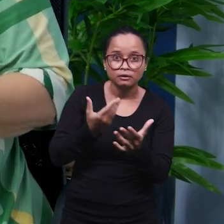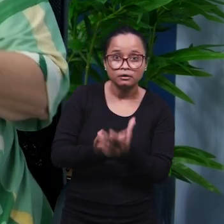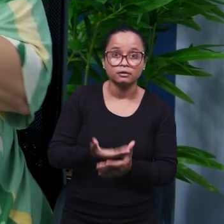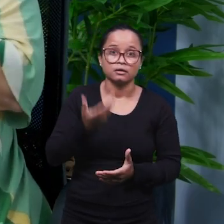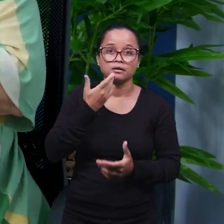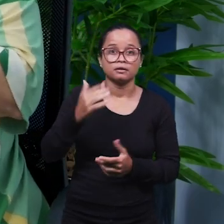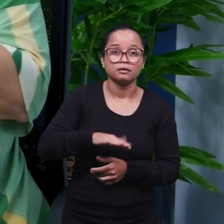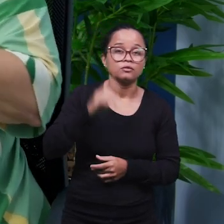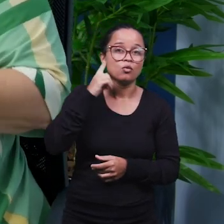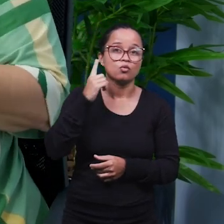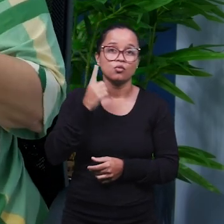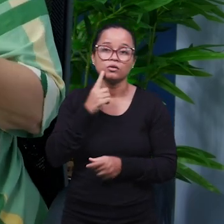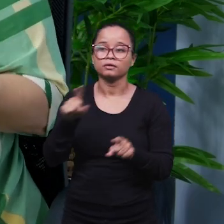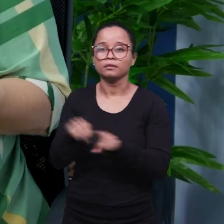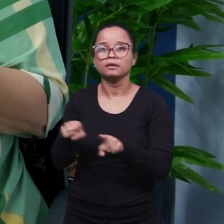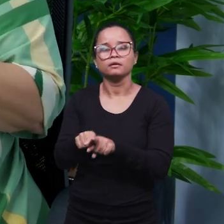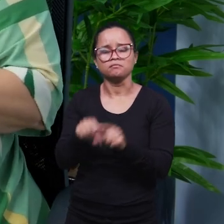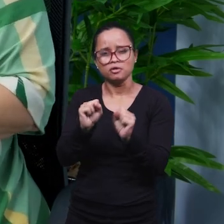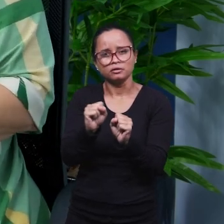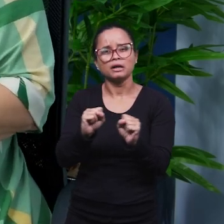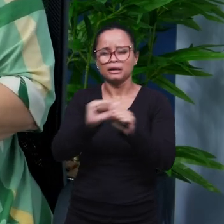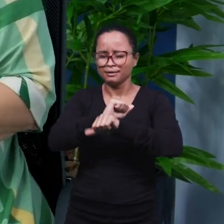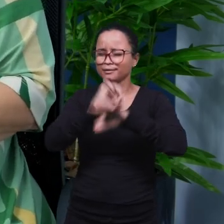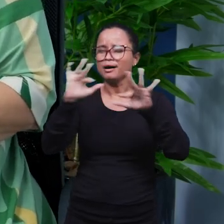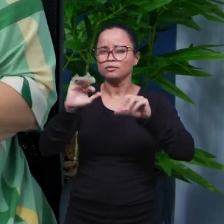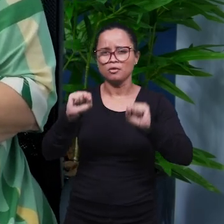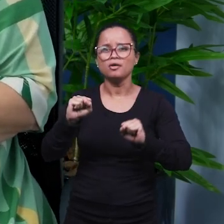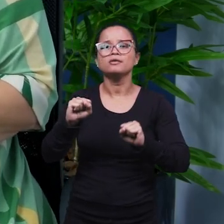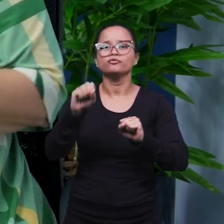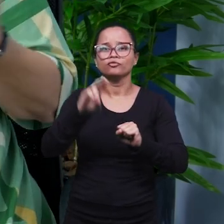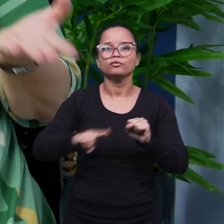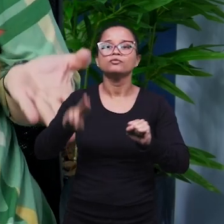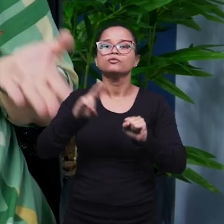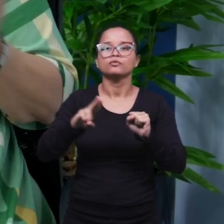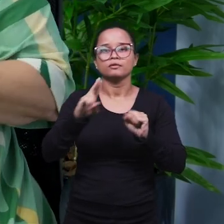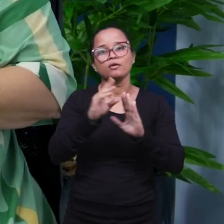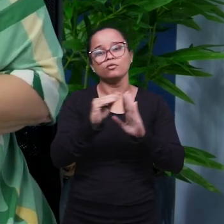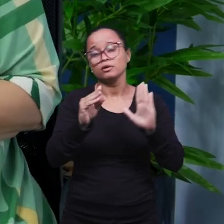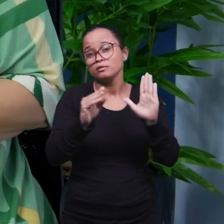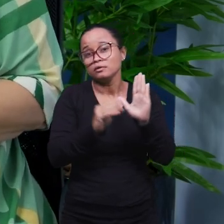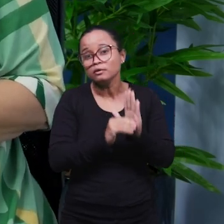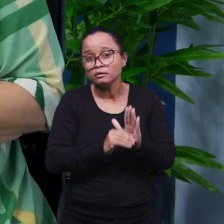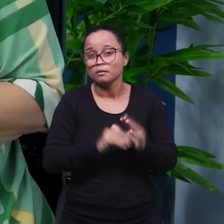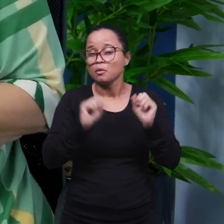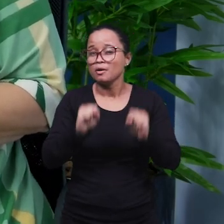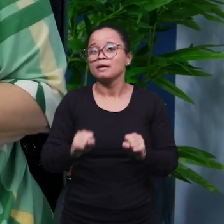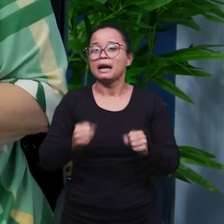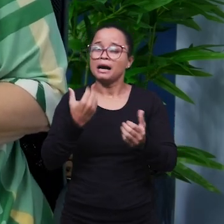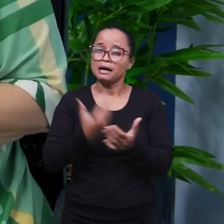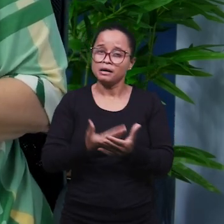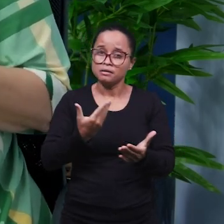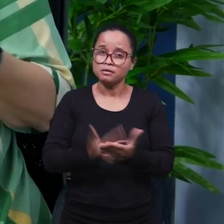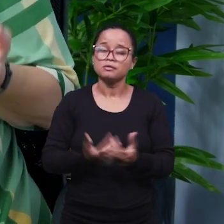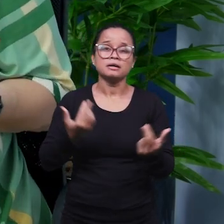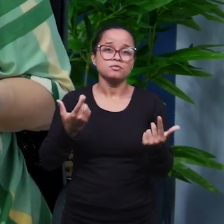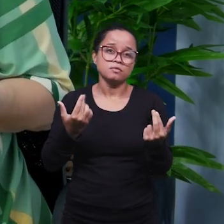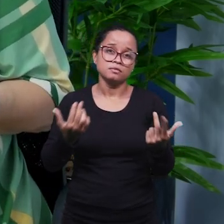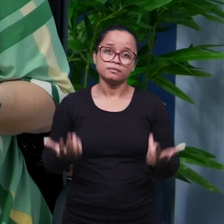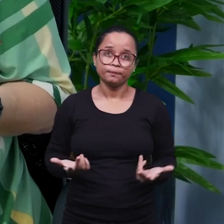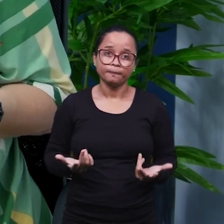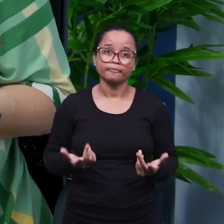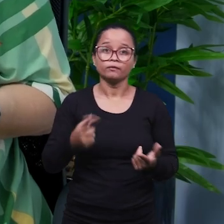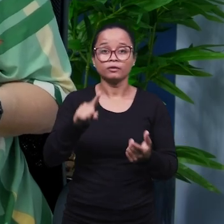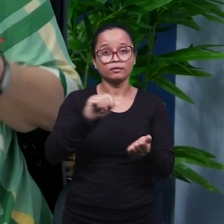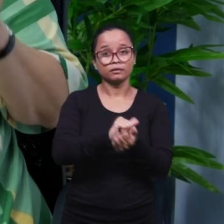pode. Eu posso usar esse material? Sim, sem nenhuma dificuldade. A aula, ela é exatamente a mesma. E o que vocês vão